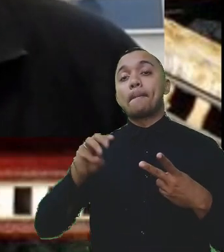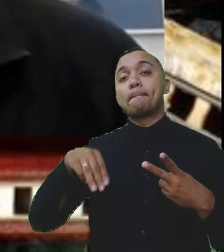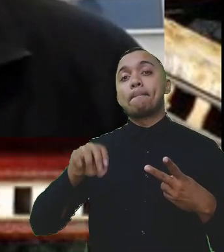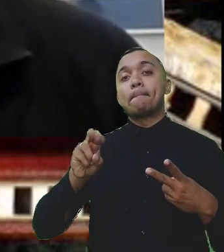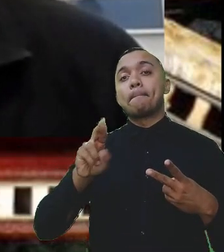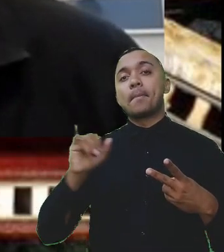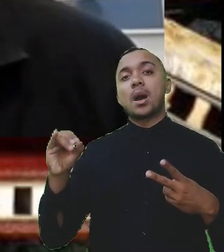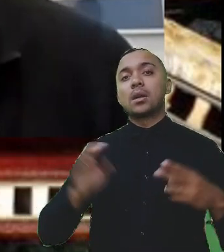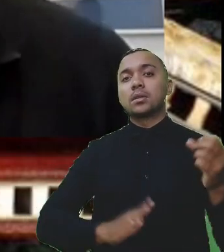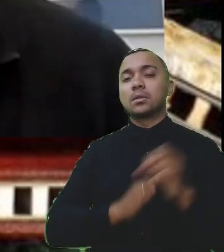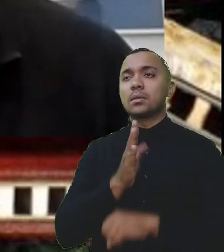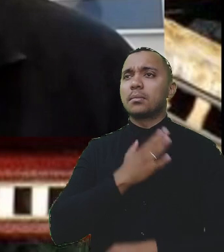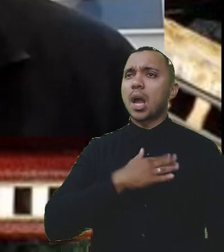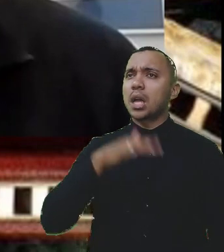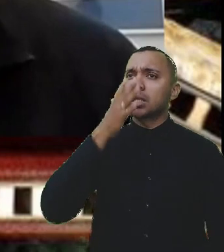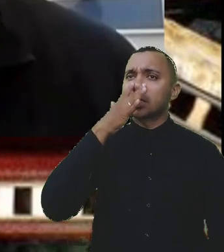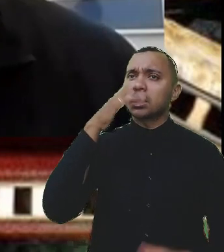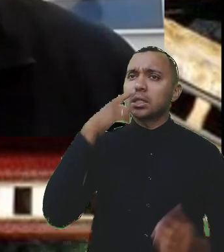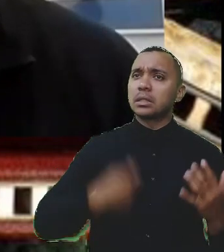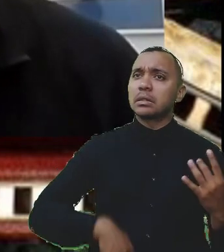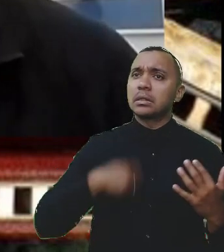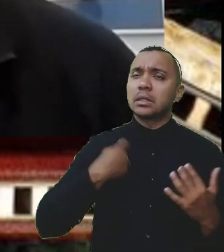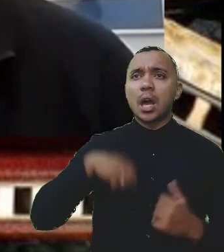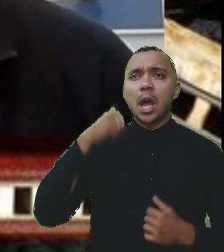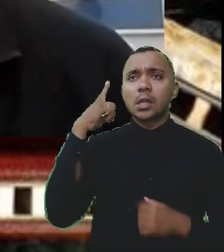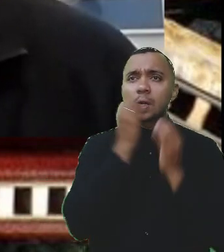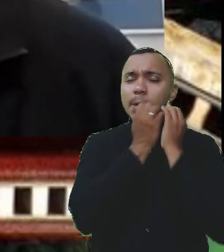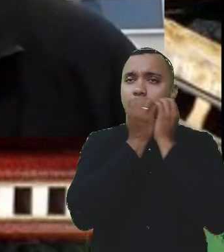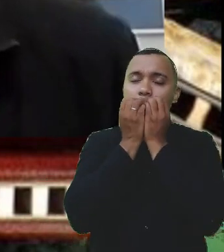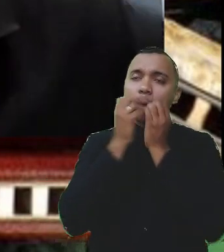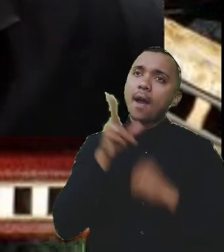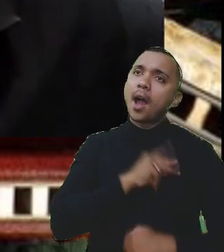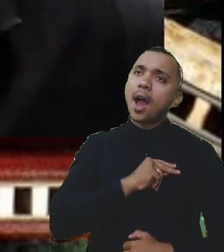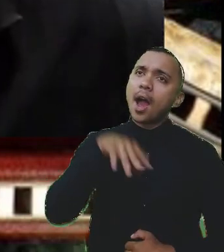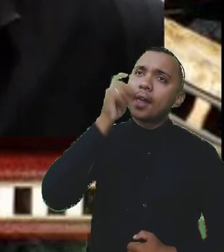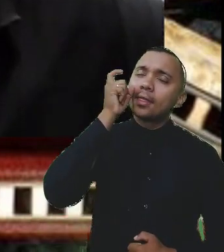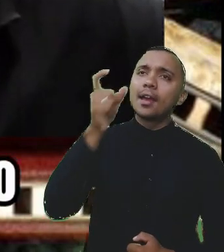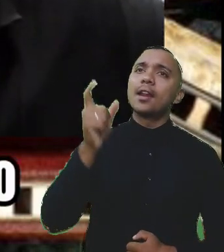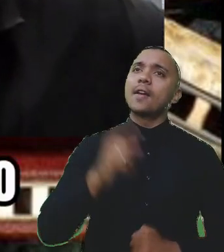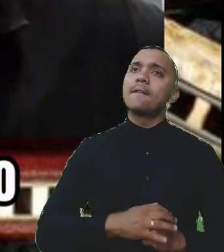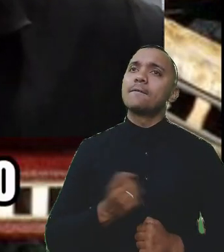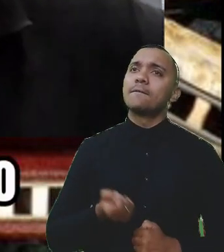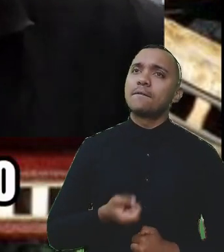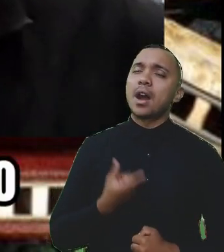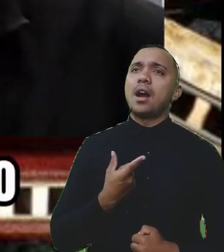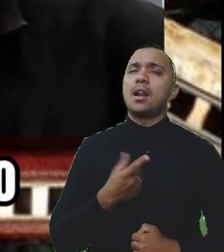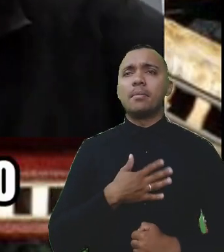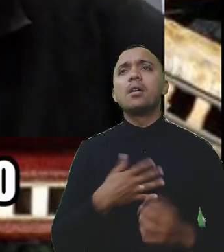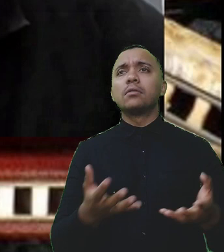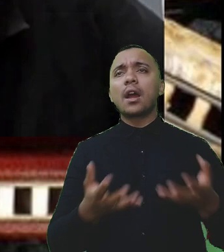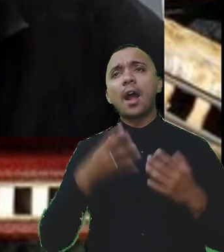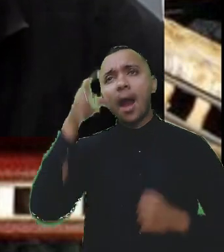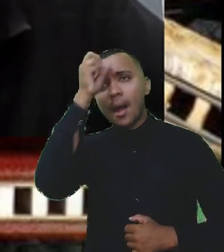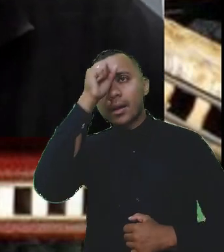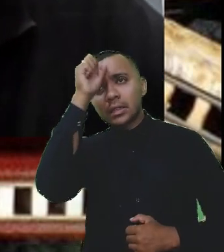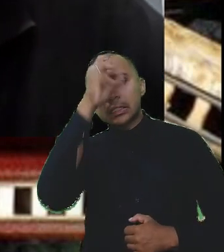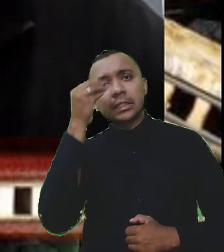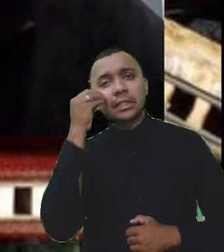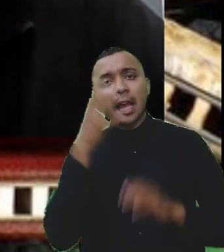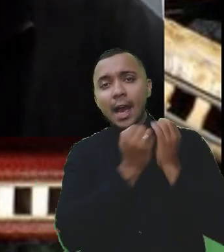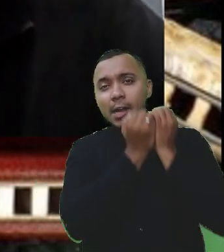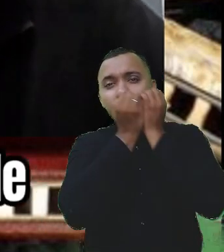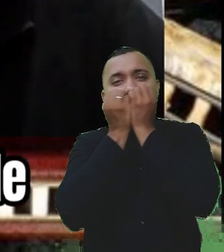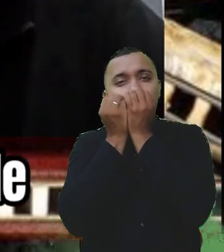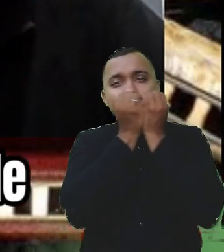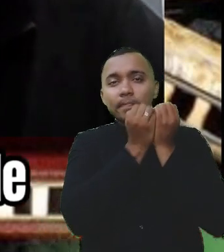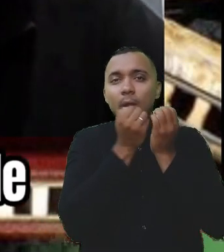olhei aqueles caras tocando e falei assim, que troço interessante isso. Acho que acho que eu vou querer tocar esse troço. E comecei a